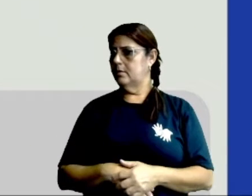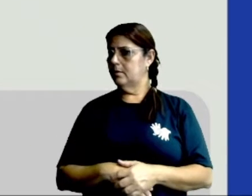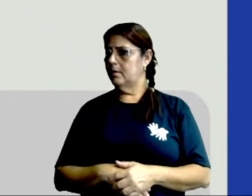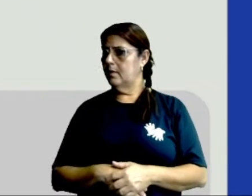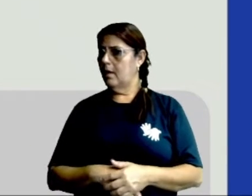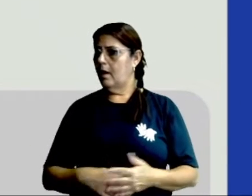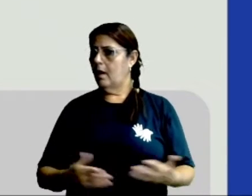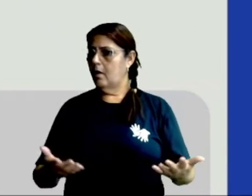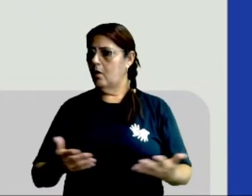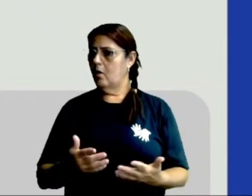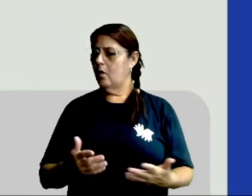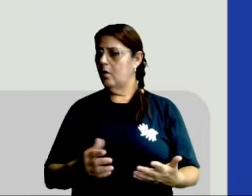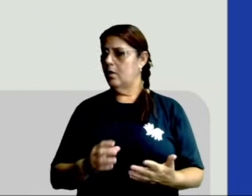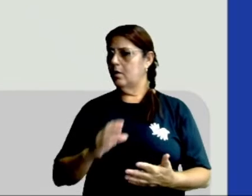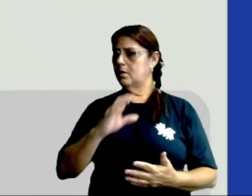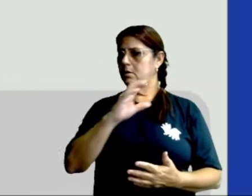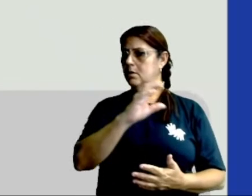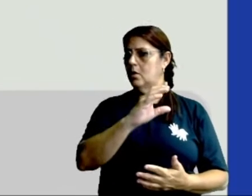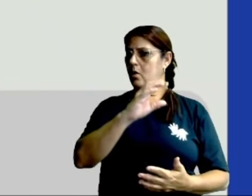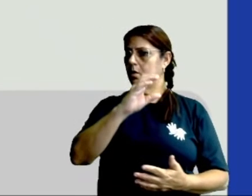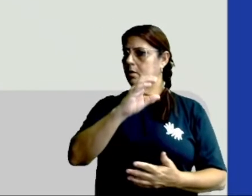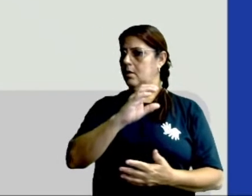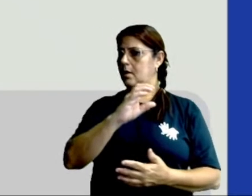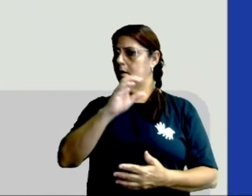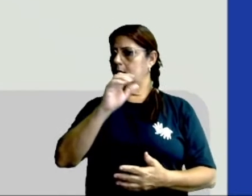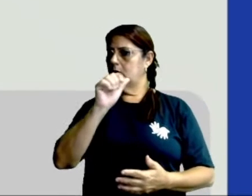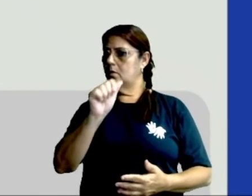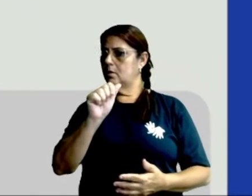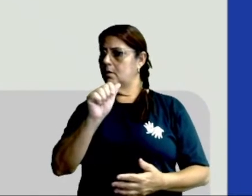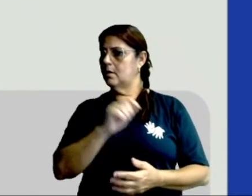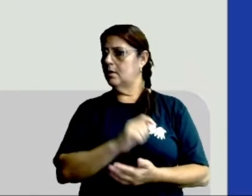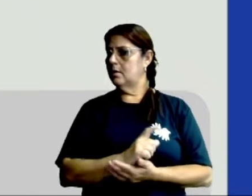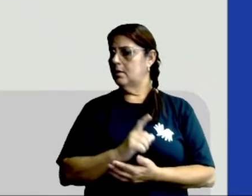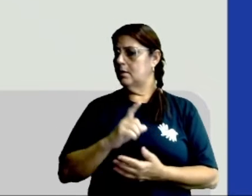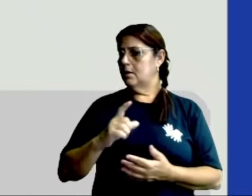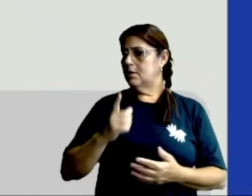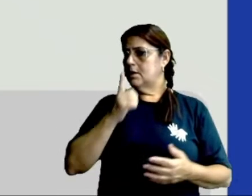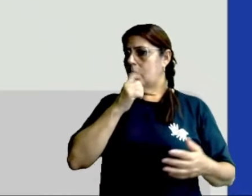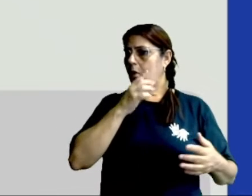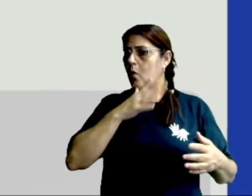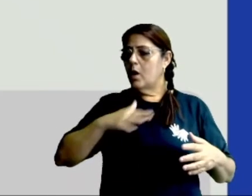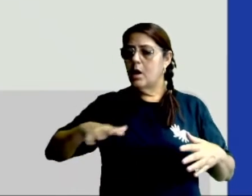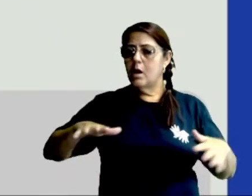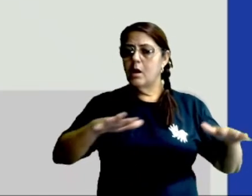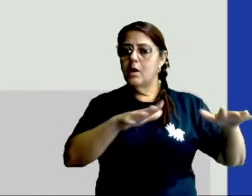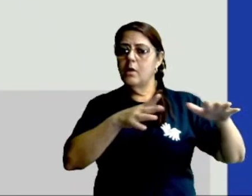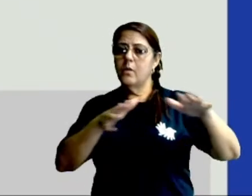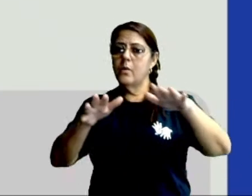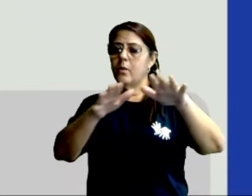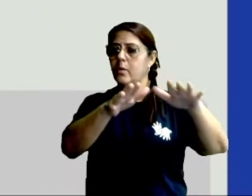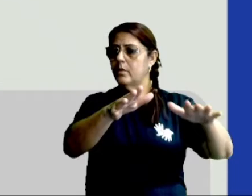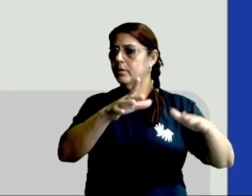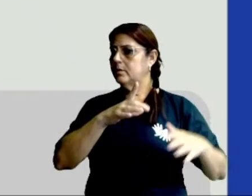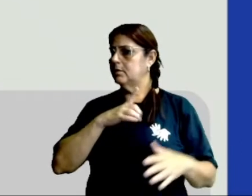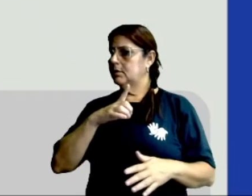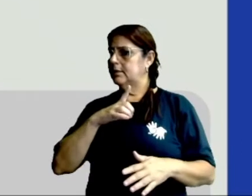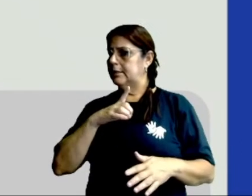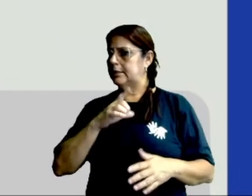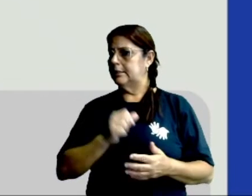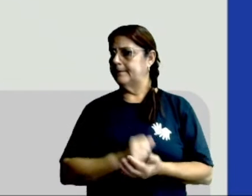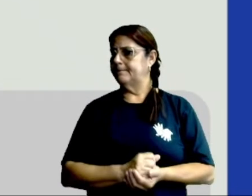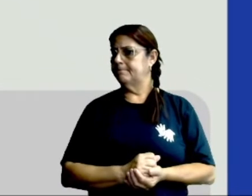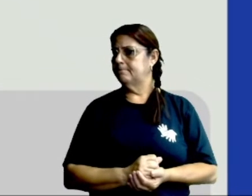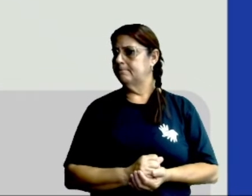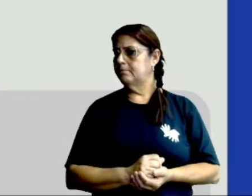Pronto. A Cordilheira dos Andes, os rios voadores e o clima, certo? A gente tem